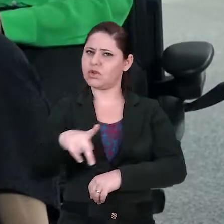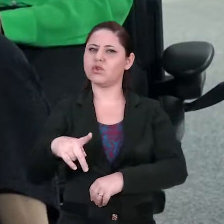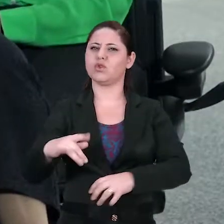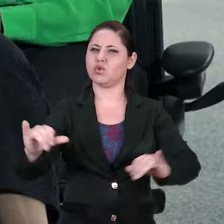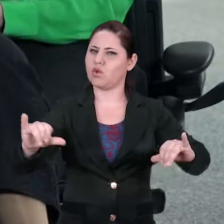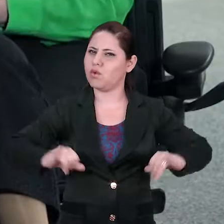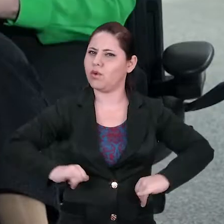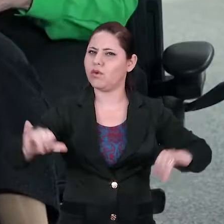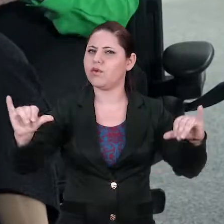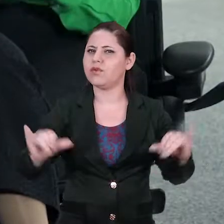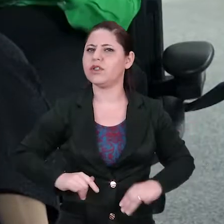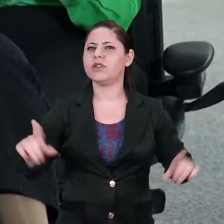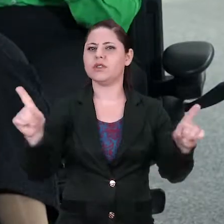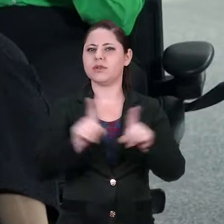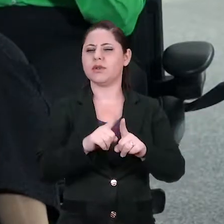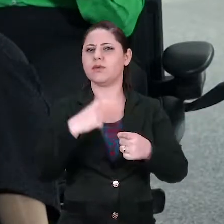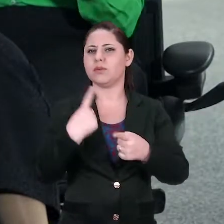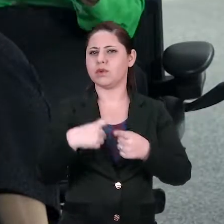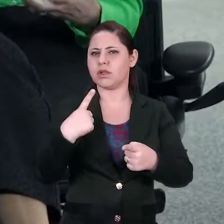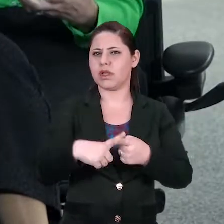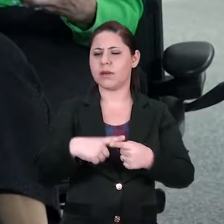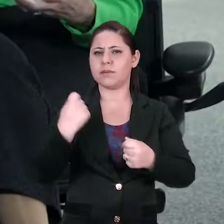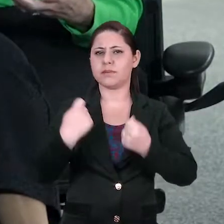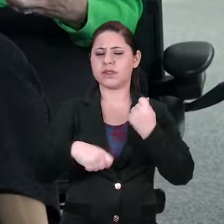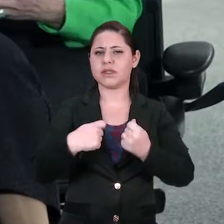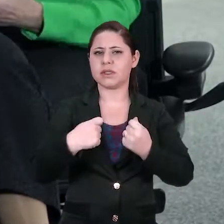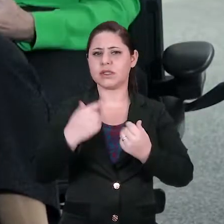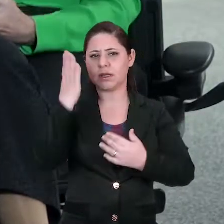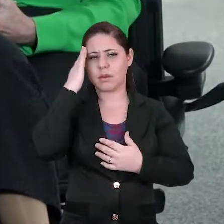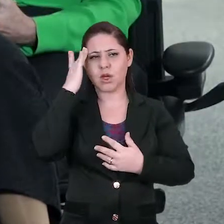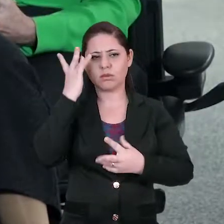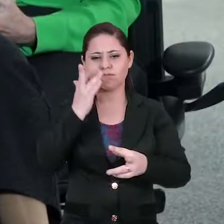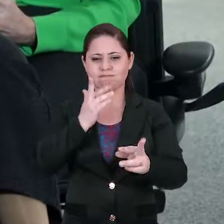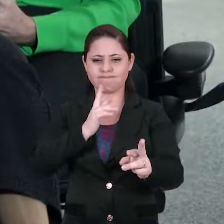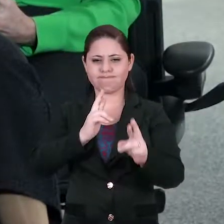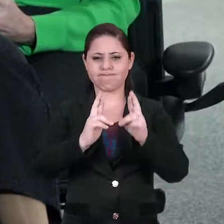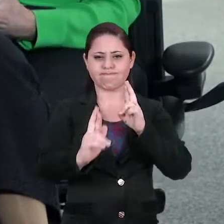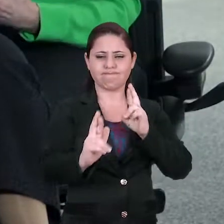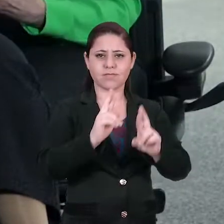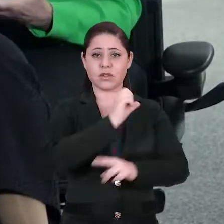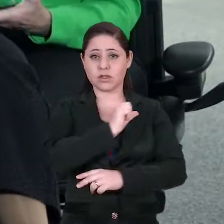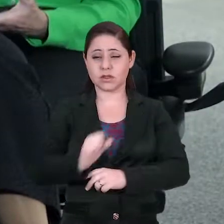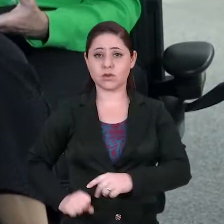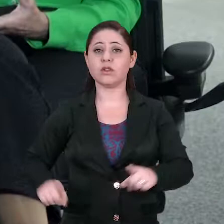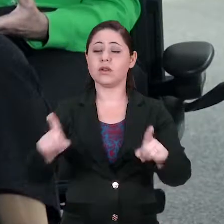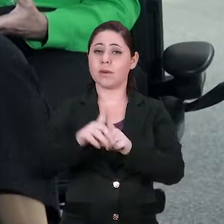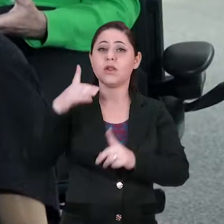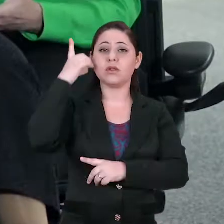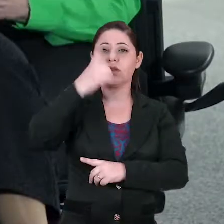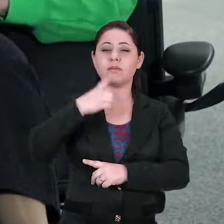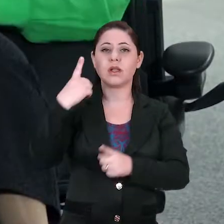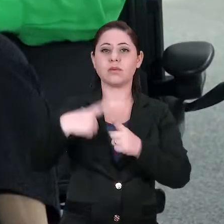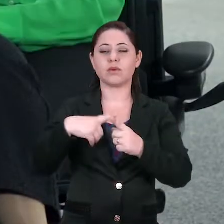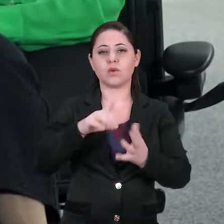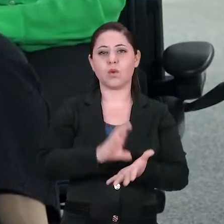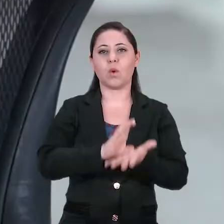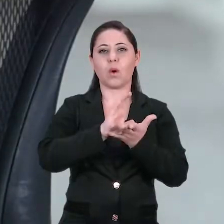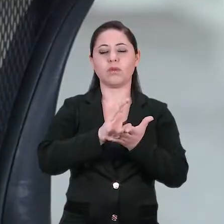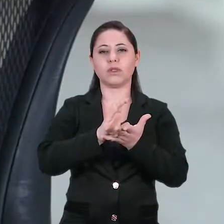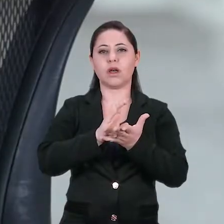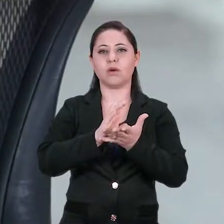sofrida também, porque eu tinha que lidar com os meus colegas senadores, mas também com os deputados, já que era uma comissão mista.